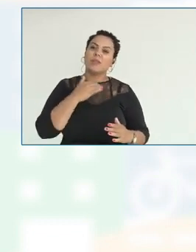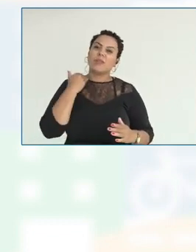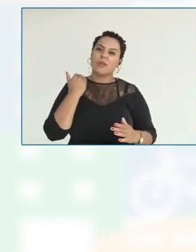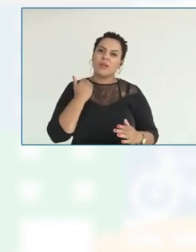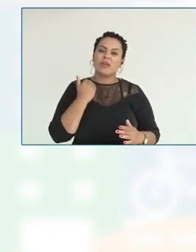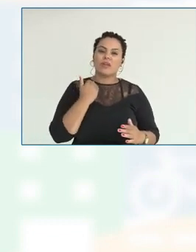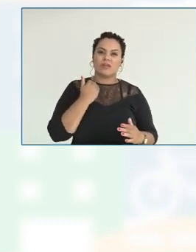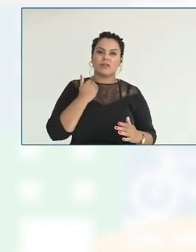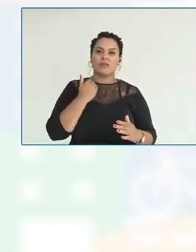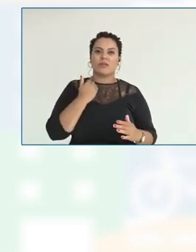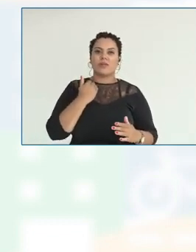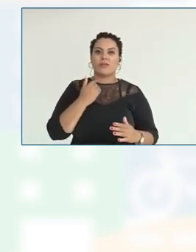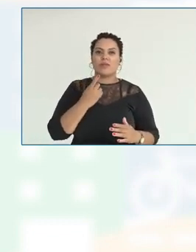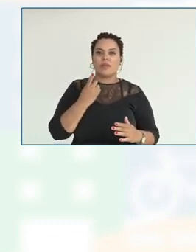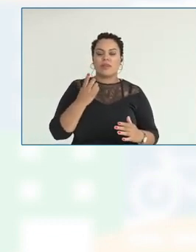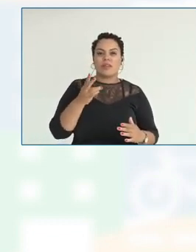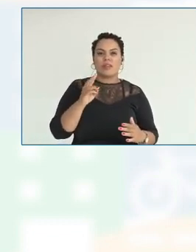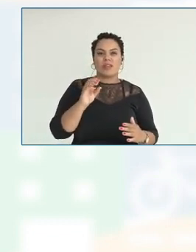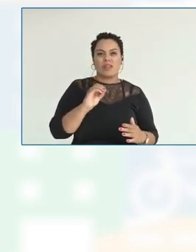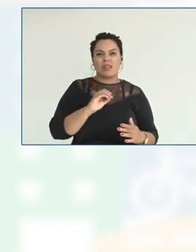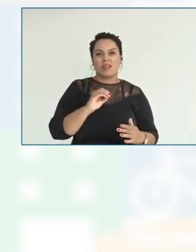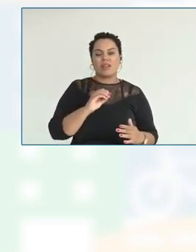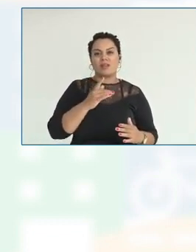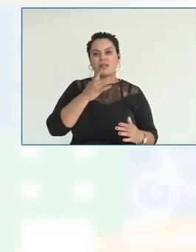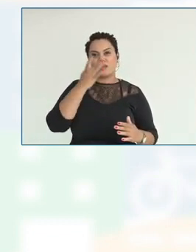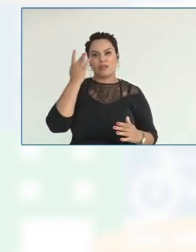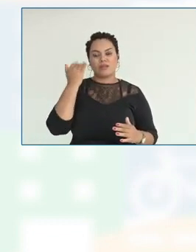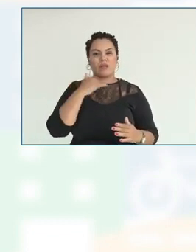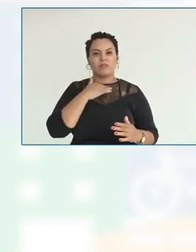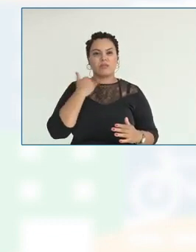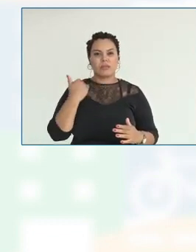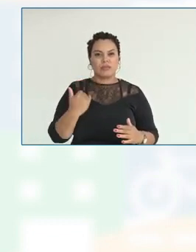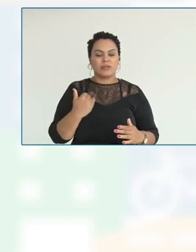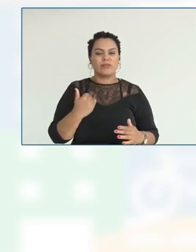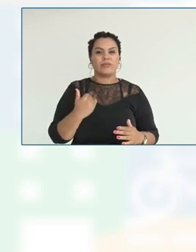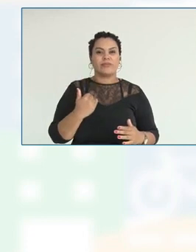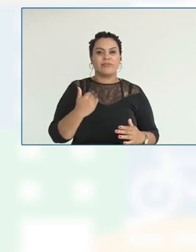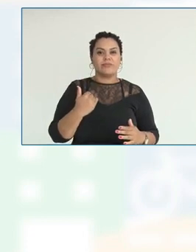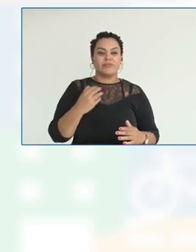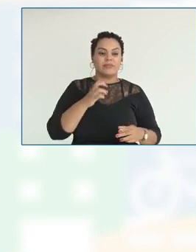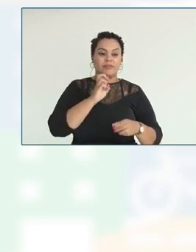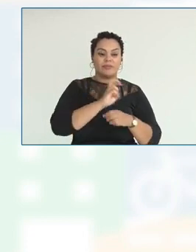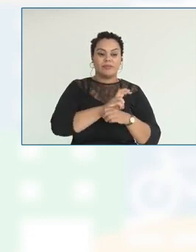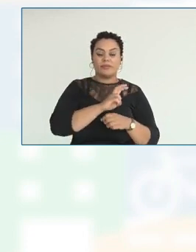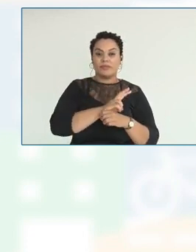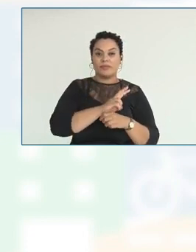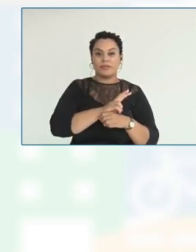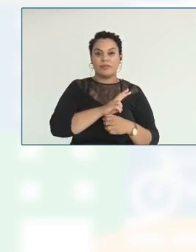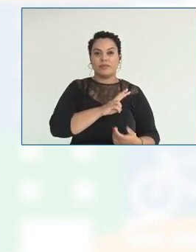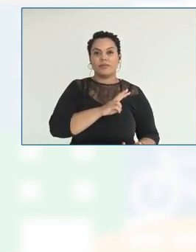casos, 130 evoluíram para óbito, o que conferiu ao chumbinho uma letalidade de